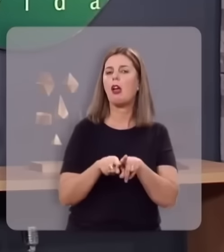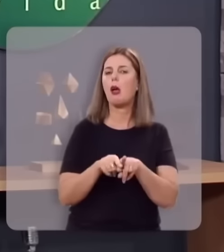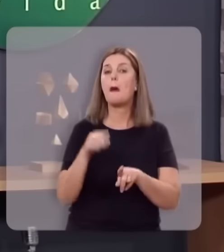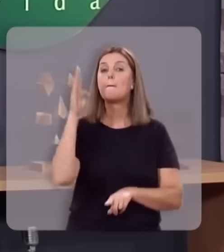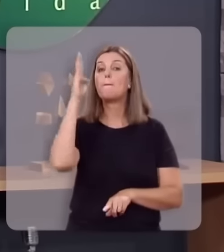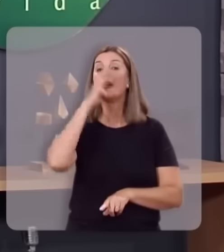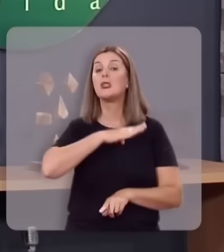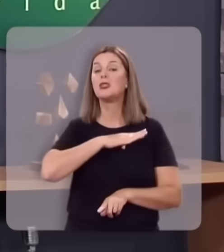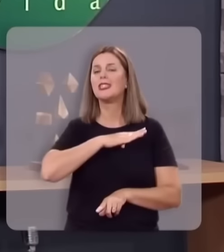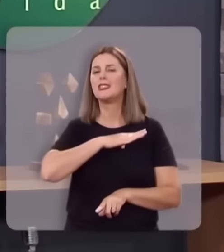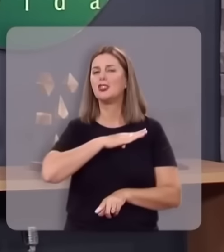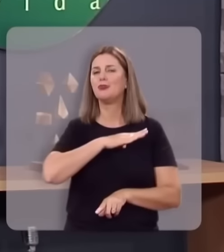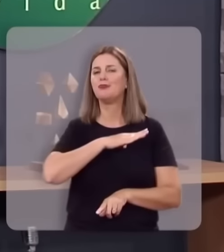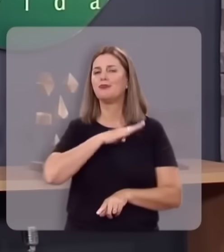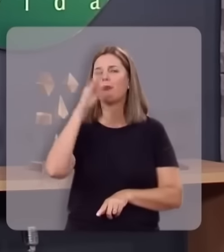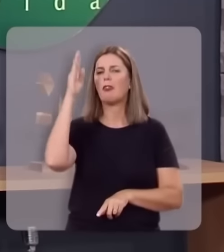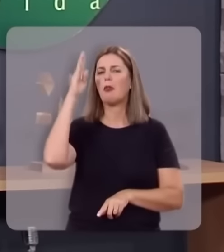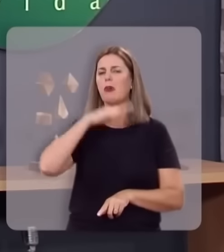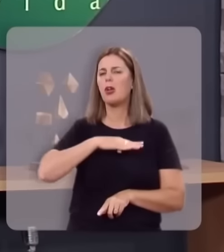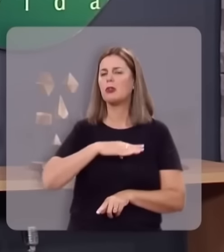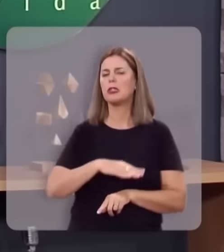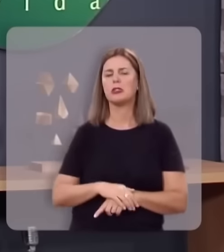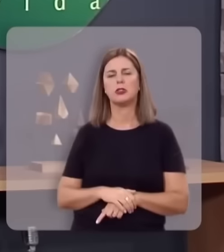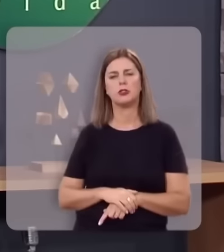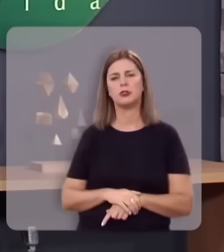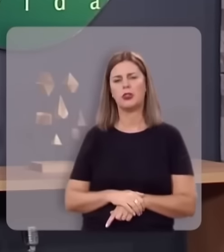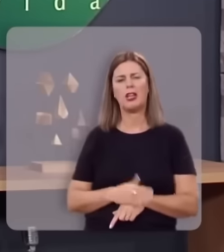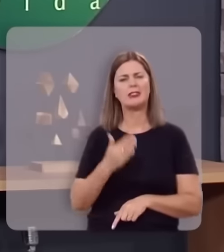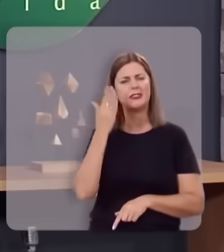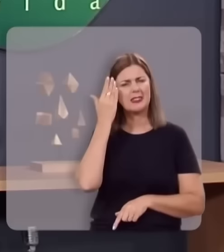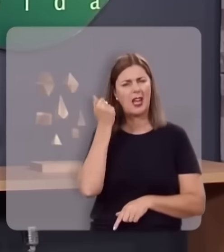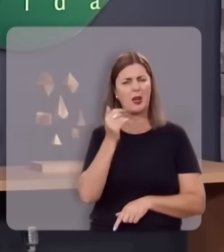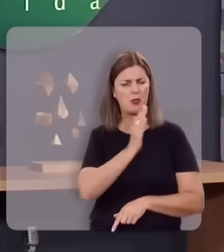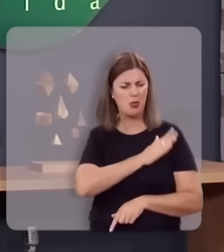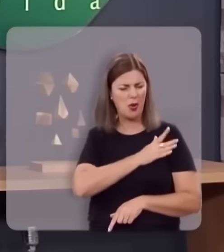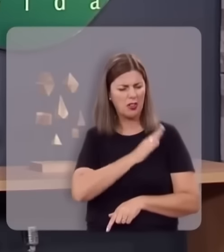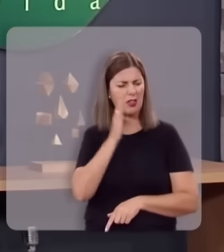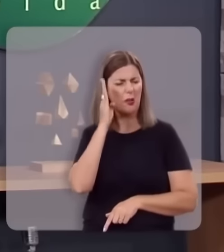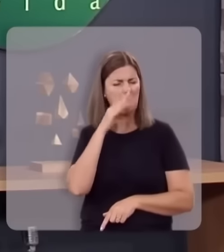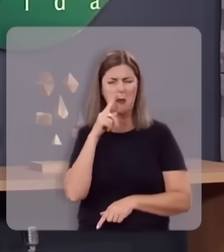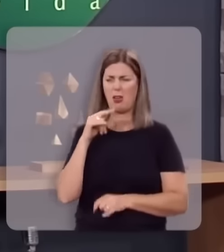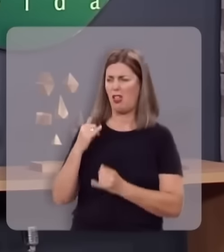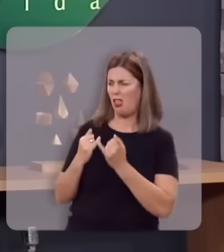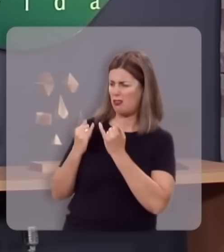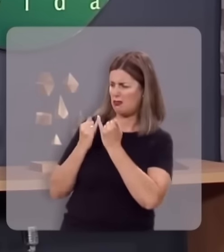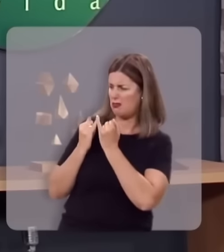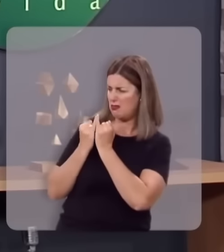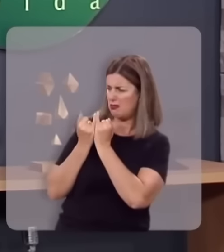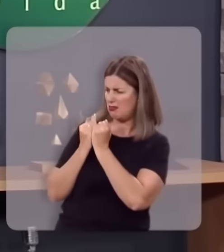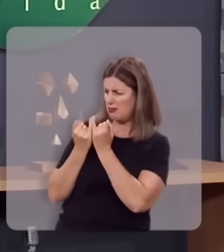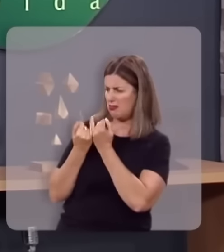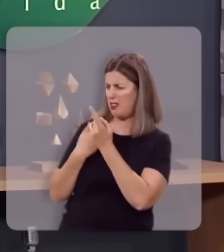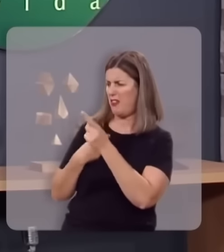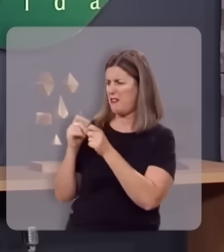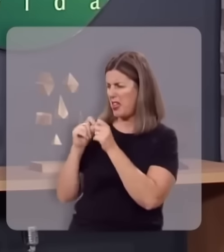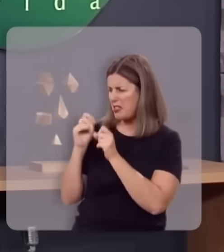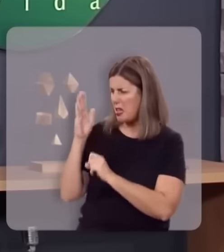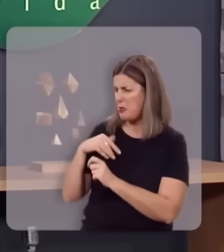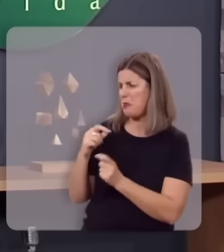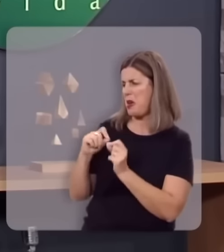vida maldade maldade sabe que é coração mal que fica maquinando mal desejando mal